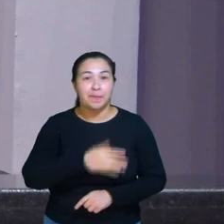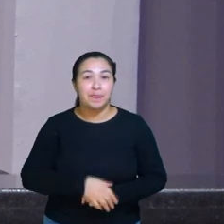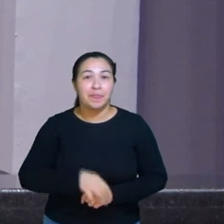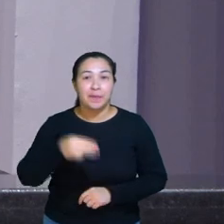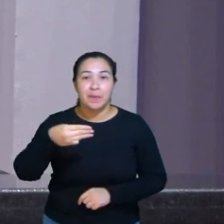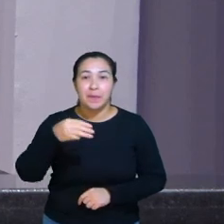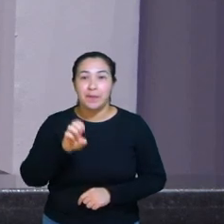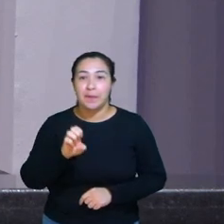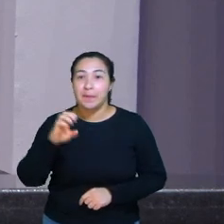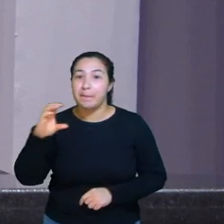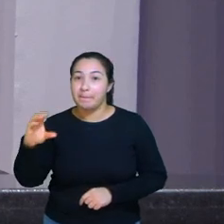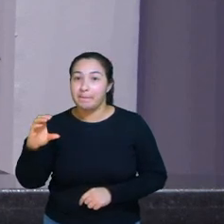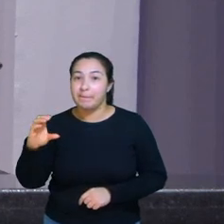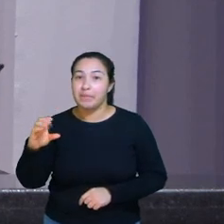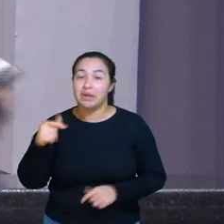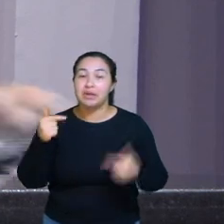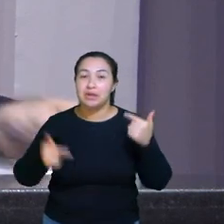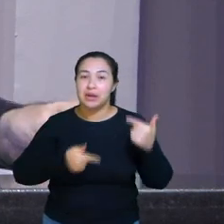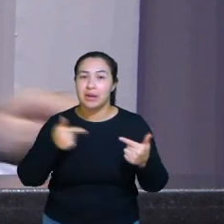mas que faz umab